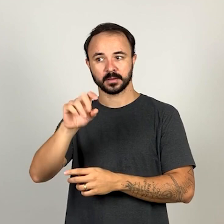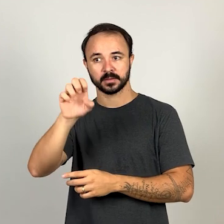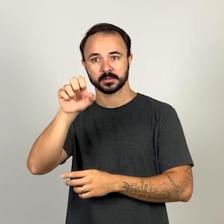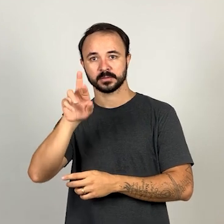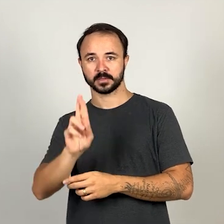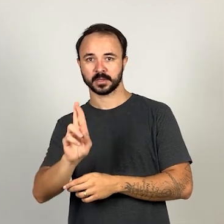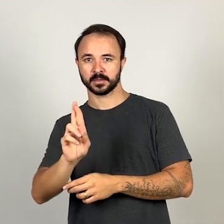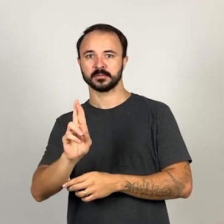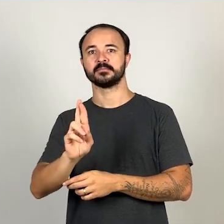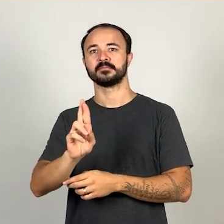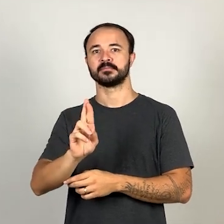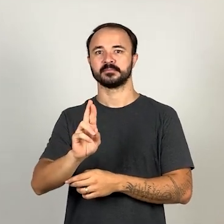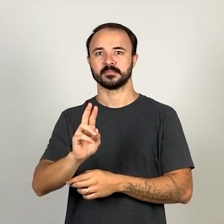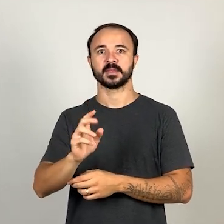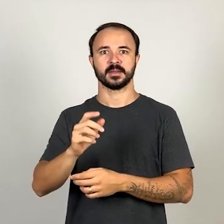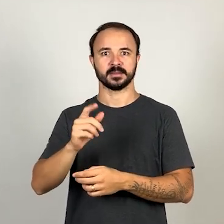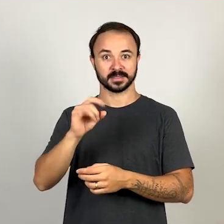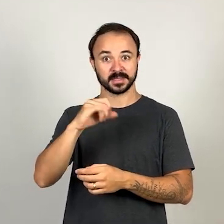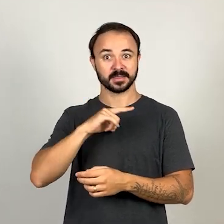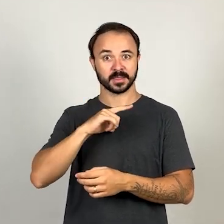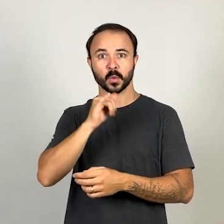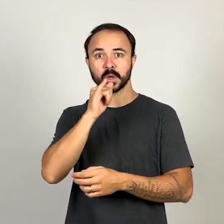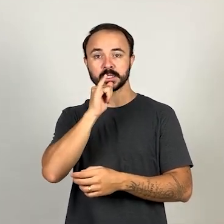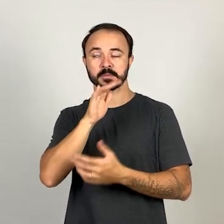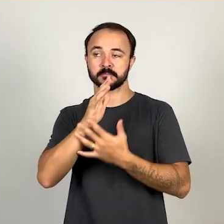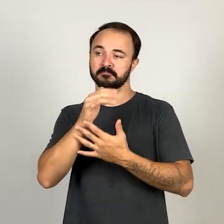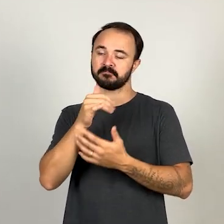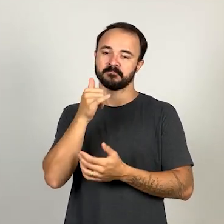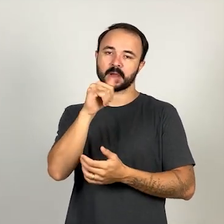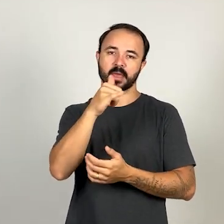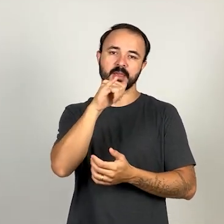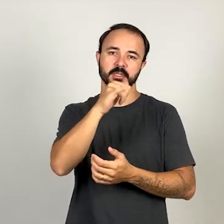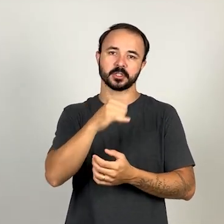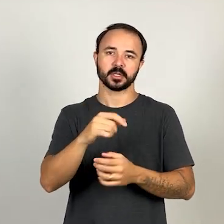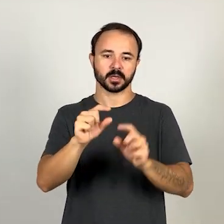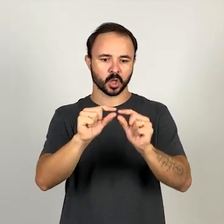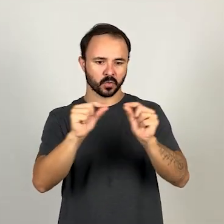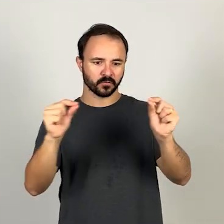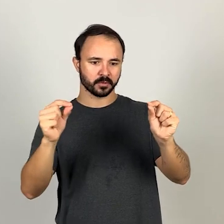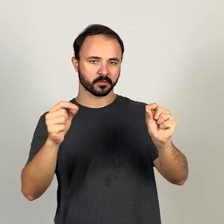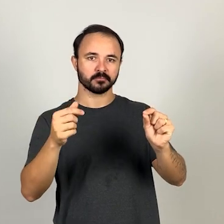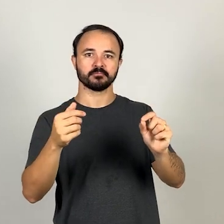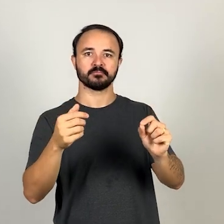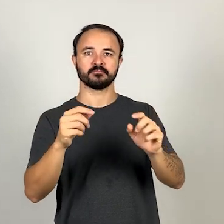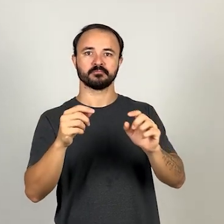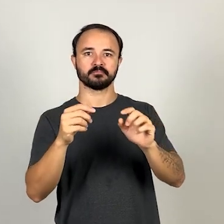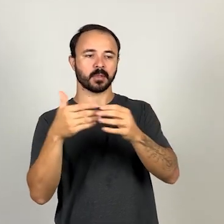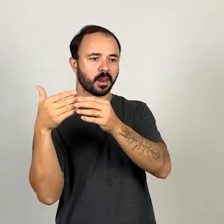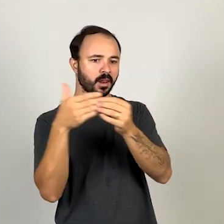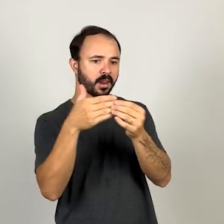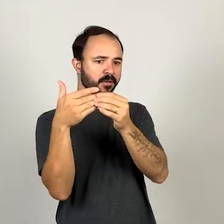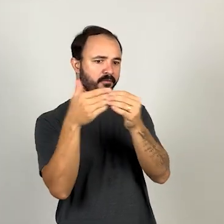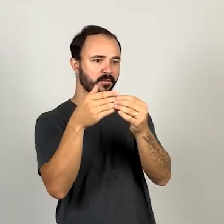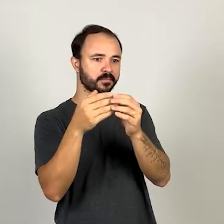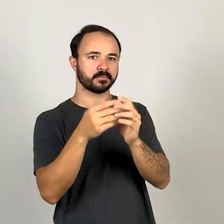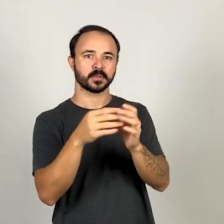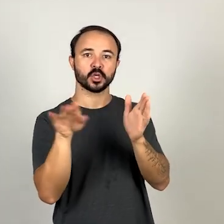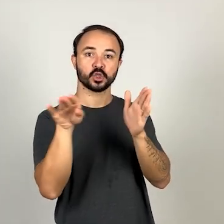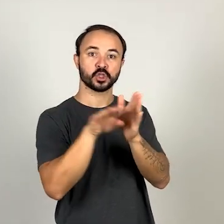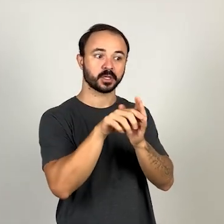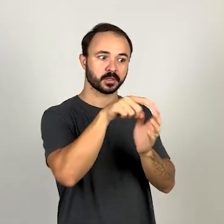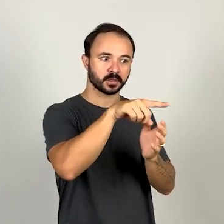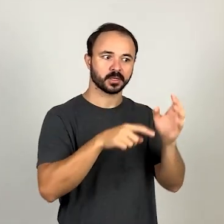emitir sons à medida que a corrente elétrica passa por ele. Nós temos motores, e esses motores